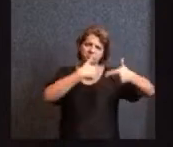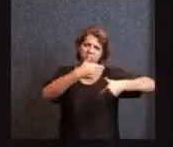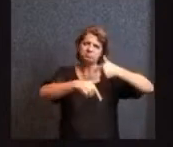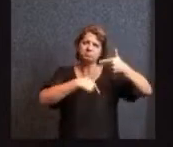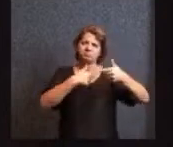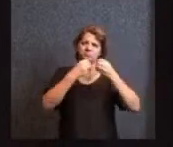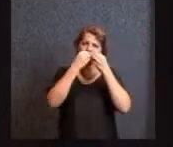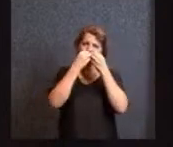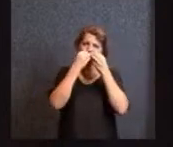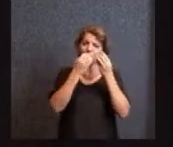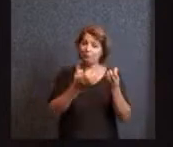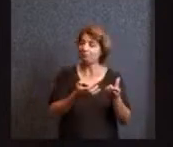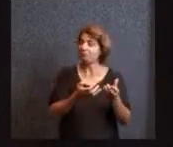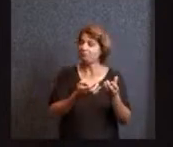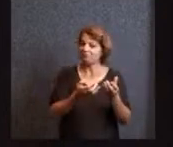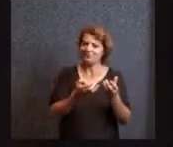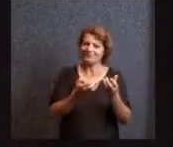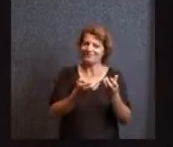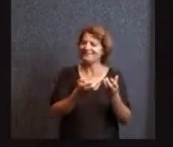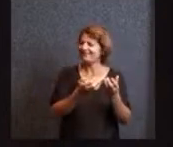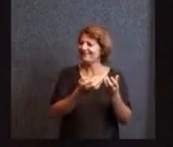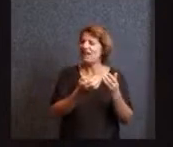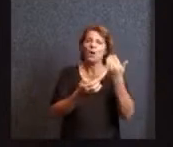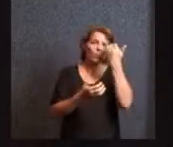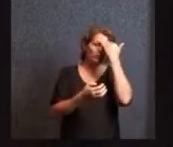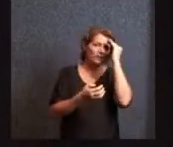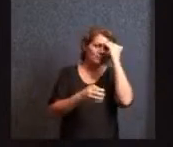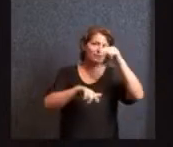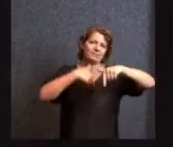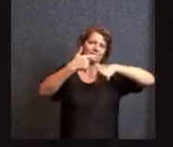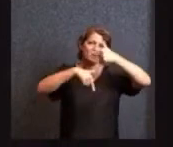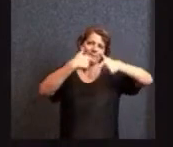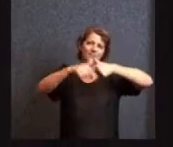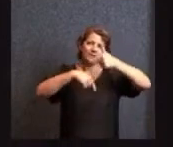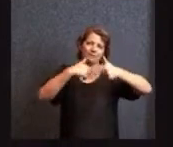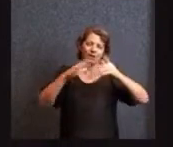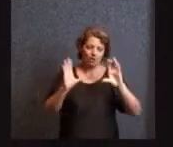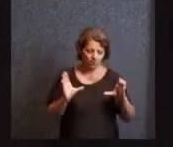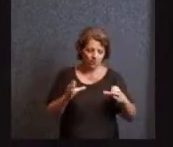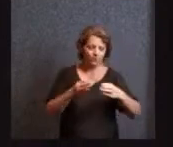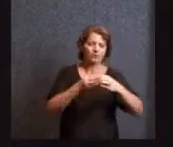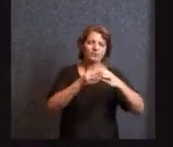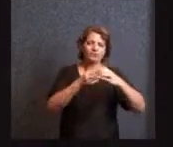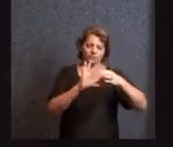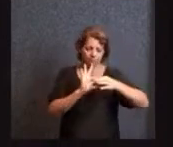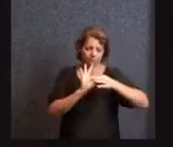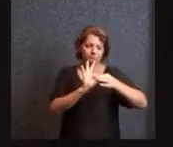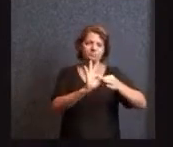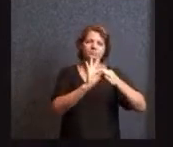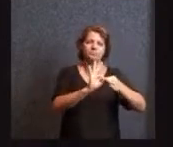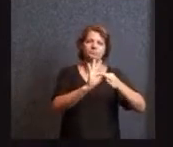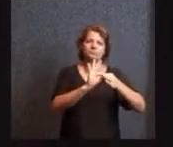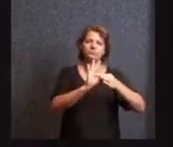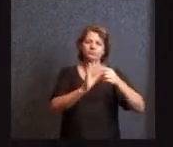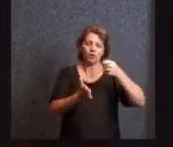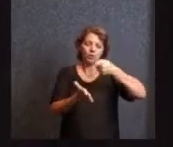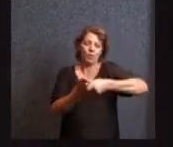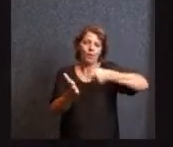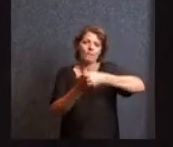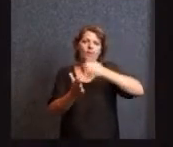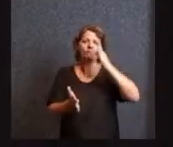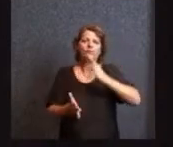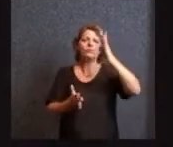contribuição significativamente, no entendimento que o trabalho é coletivo e que esse legado será cobrado pelas